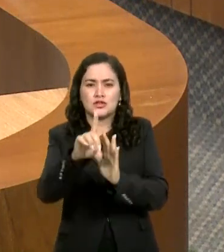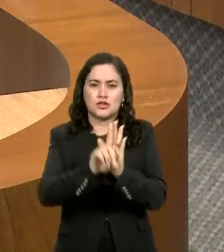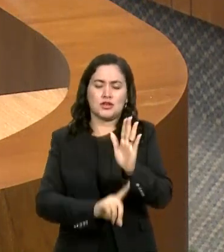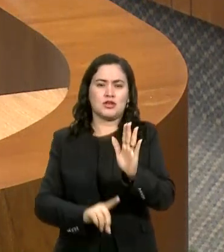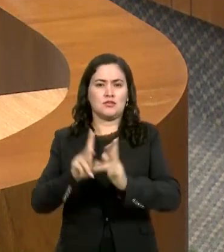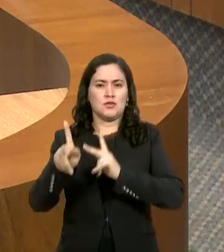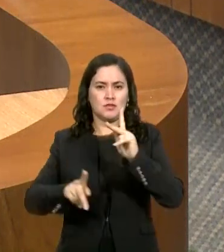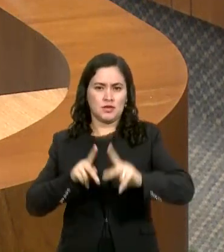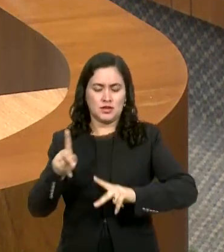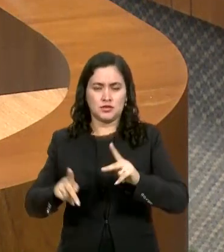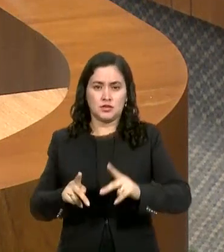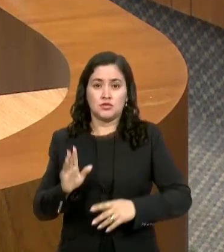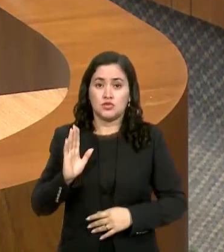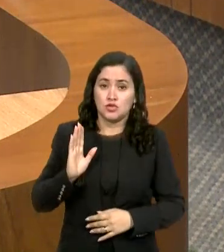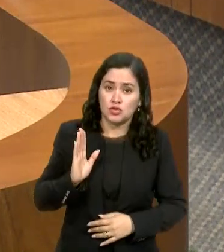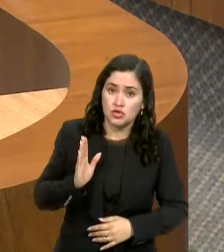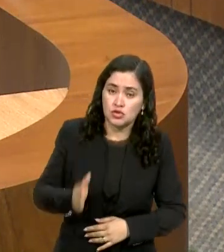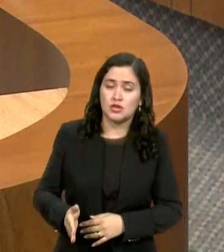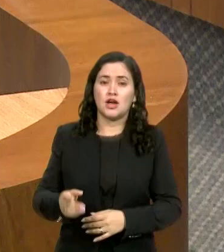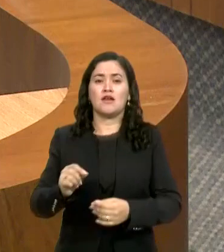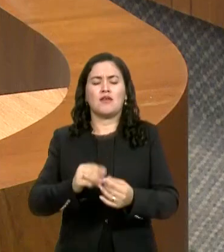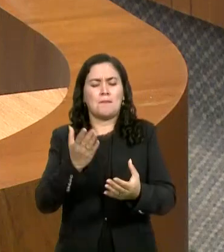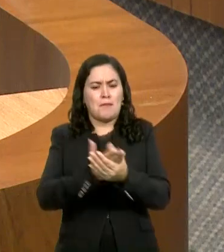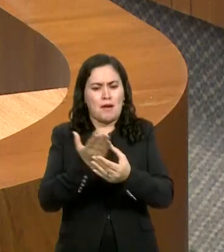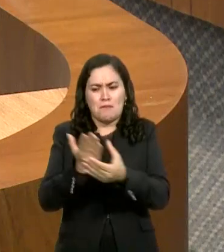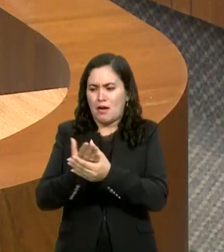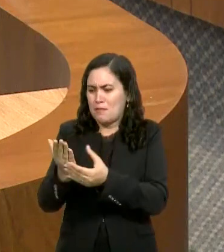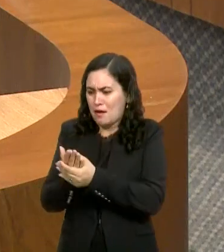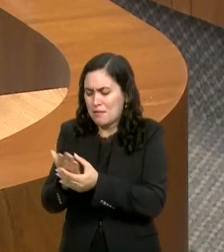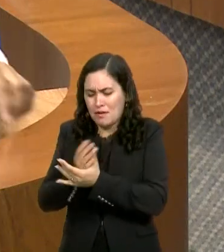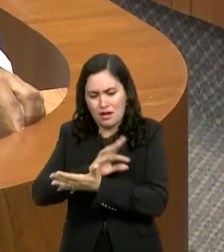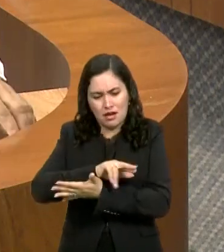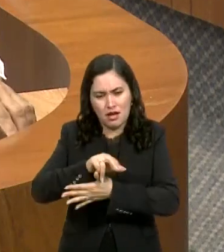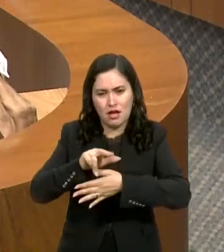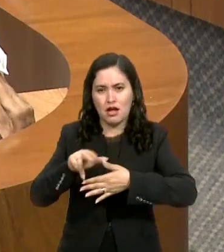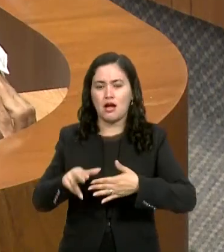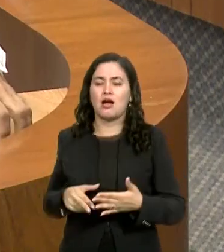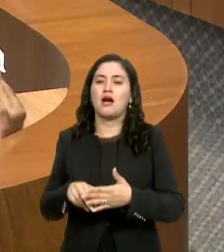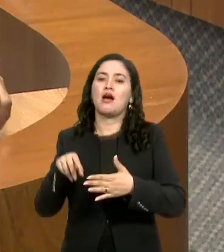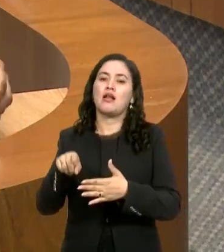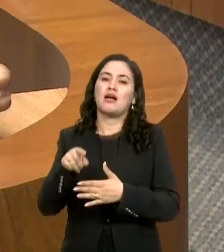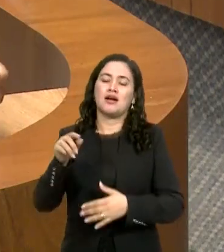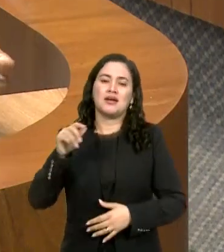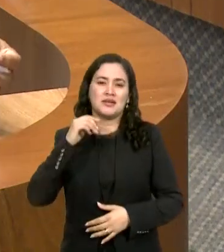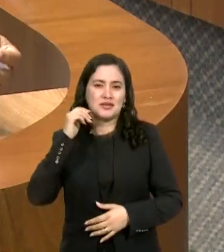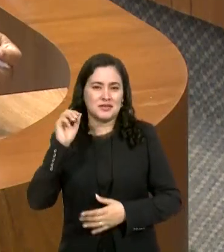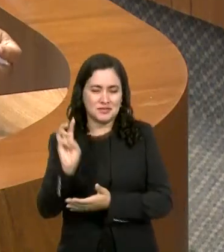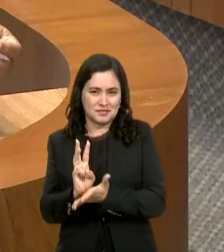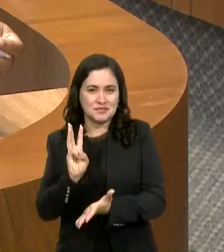Maranhão. E eu não podia deixar que o projeto fosse votado sem fazer essa referência.